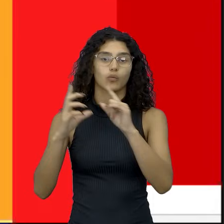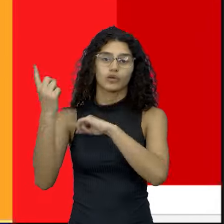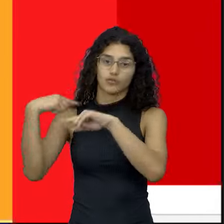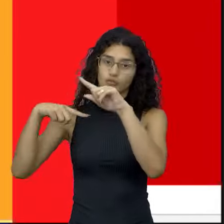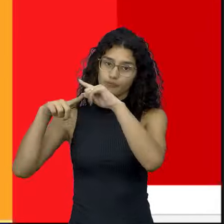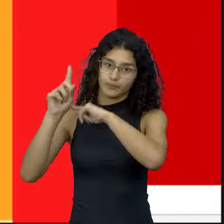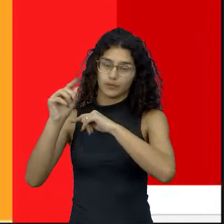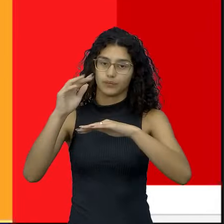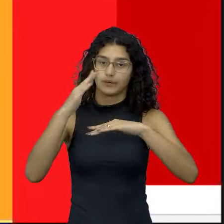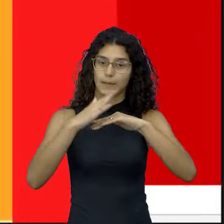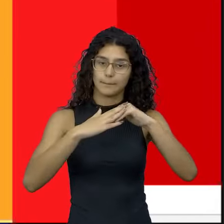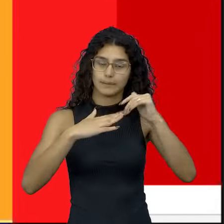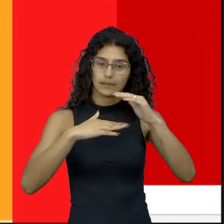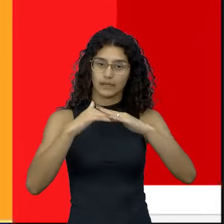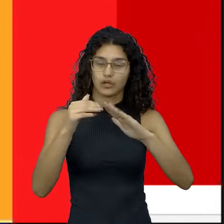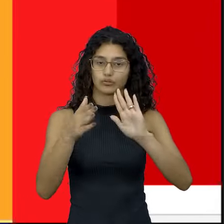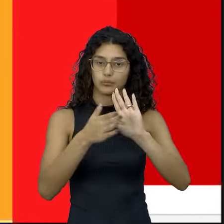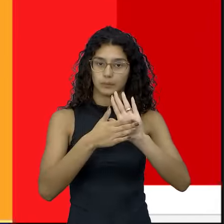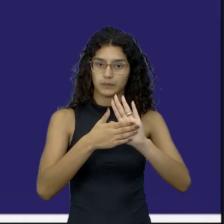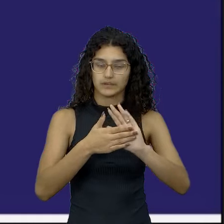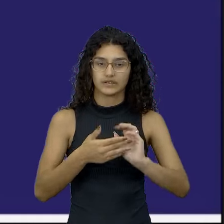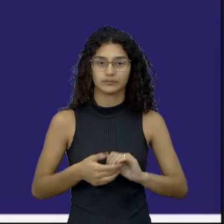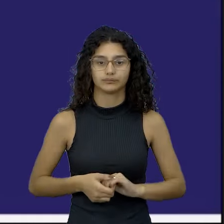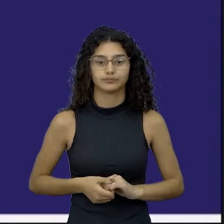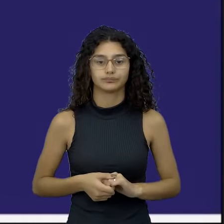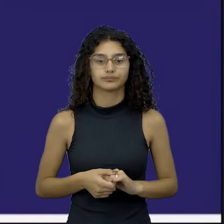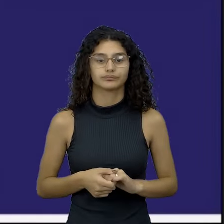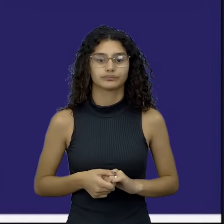desenvolvimento da habilidade proposta.